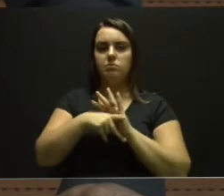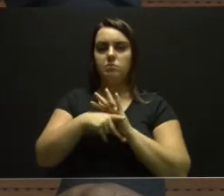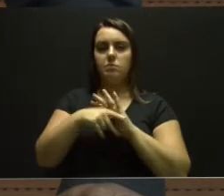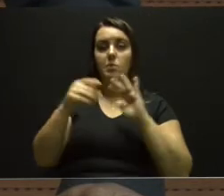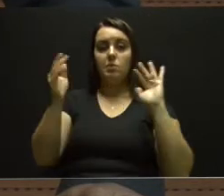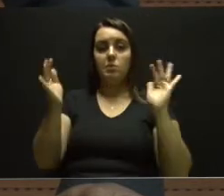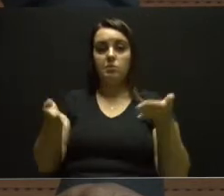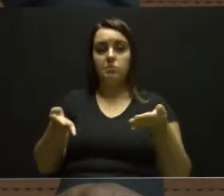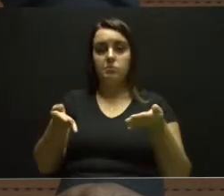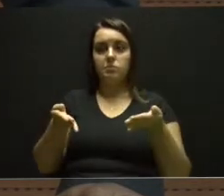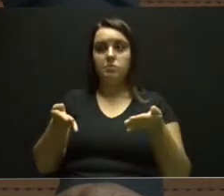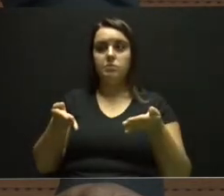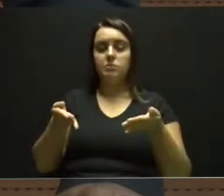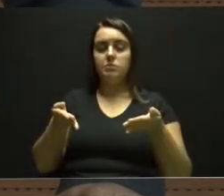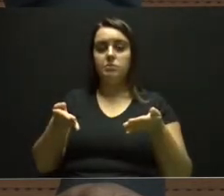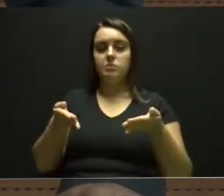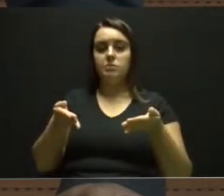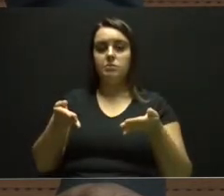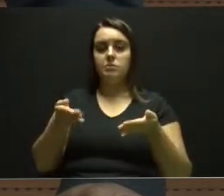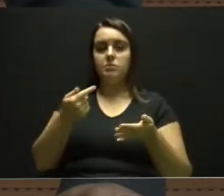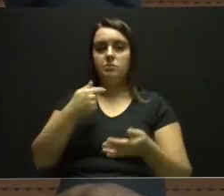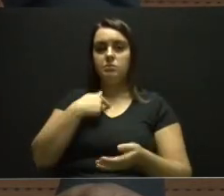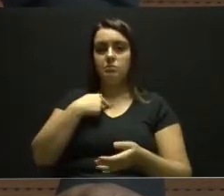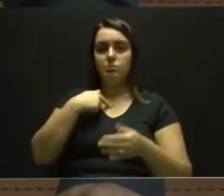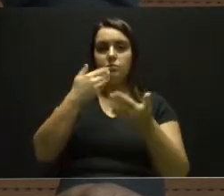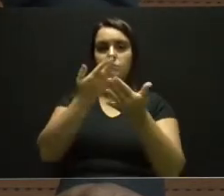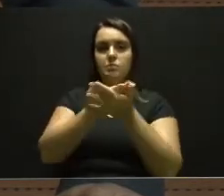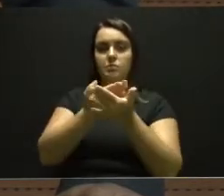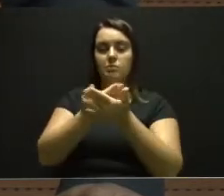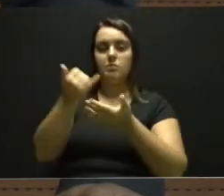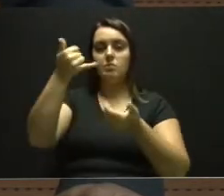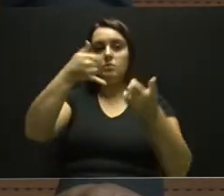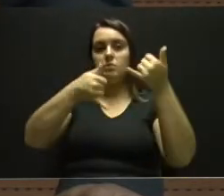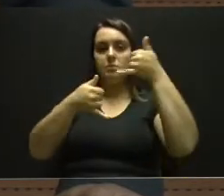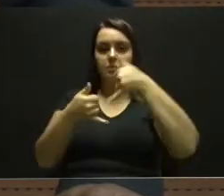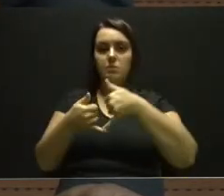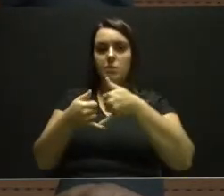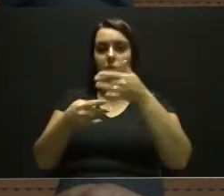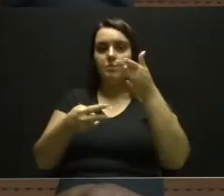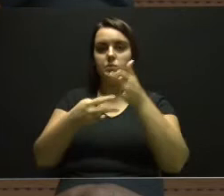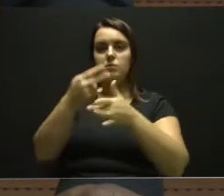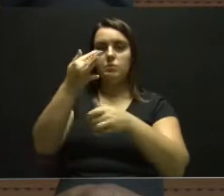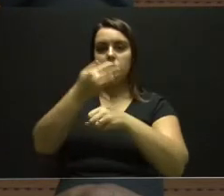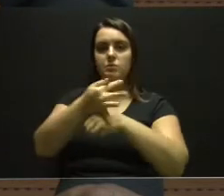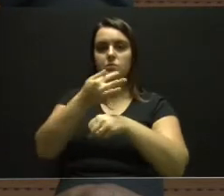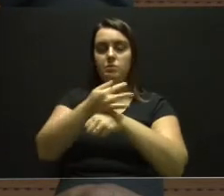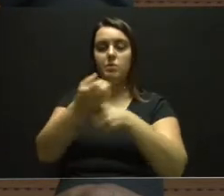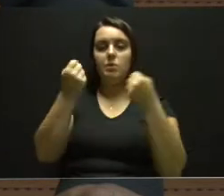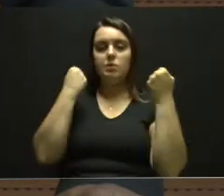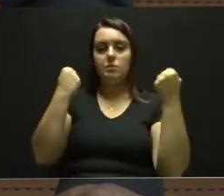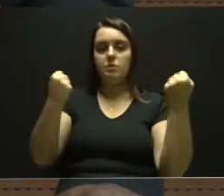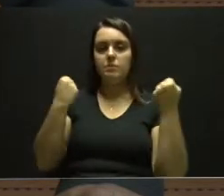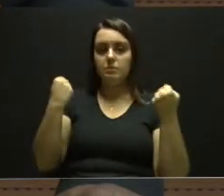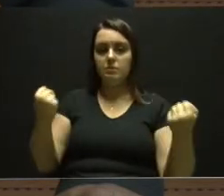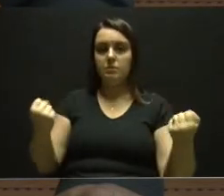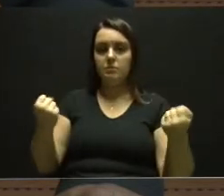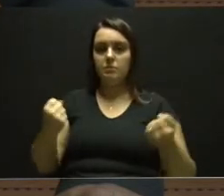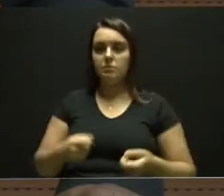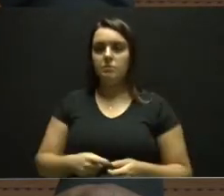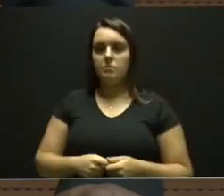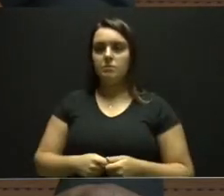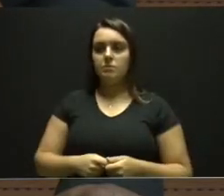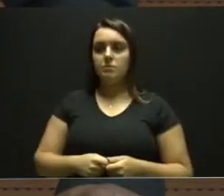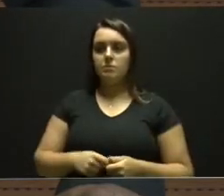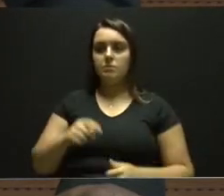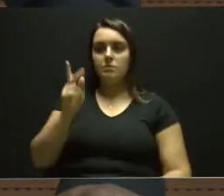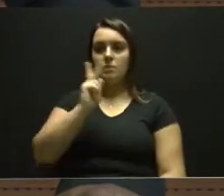aqui formado em química estou indo pela segunda faculdade de educação física sou